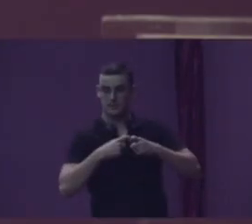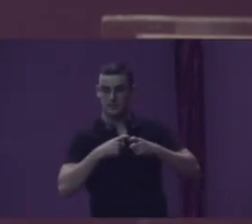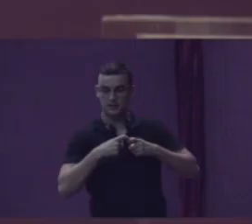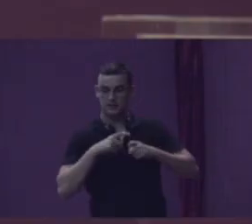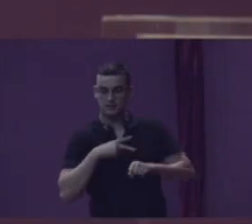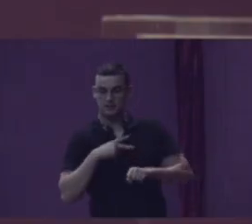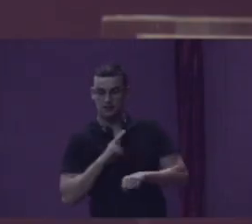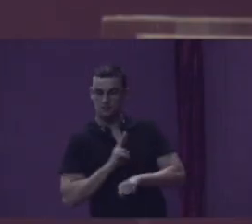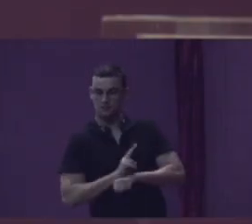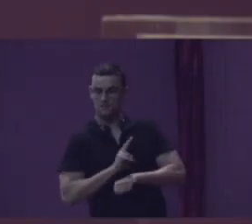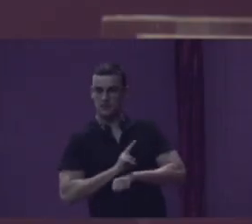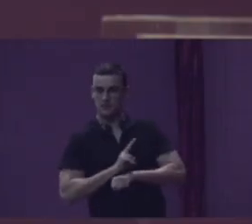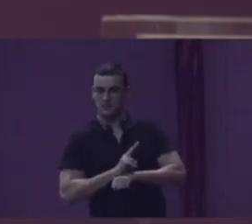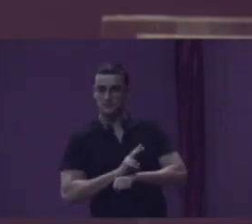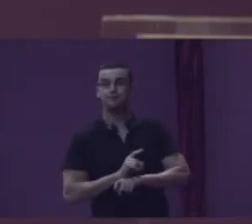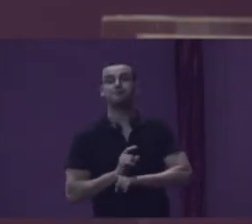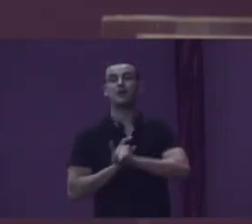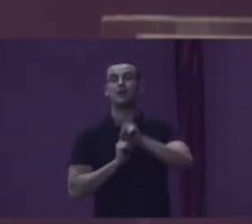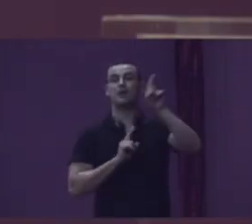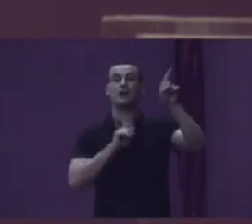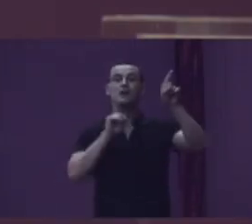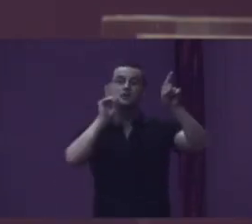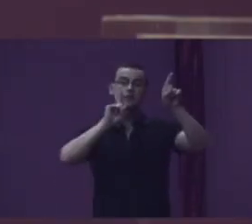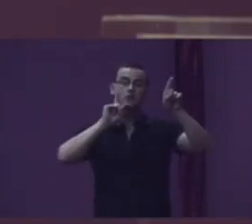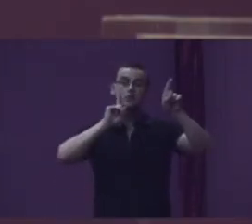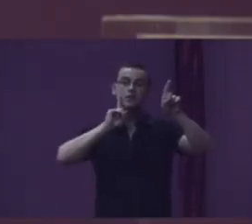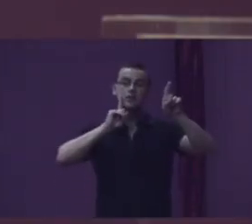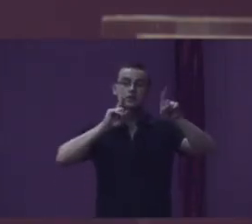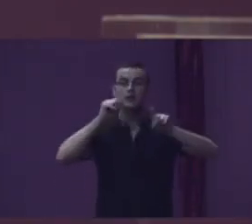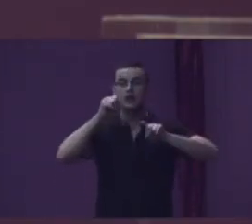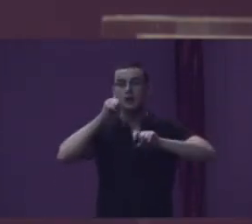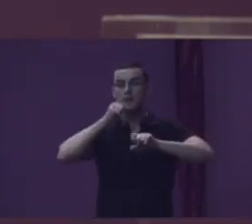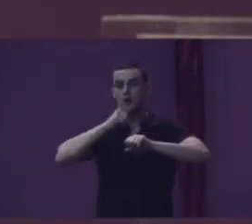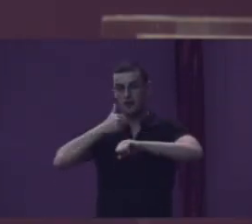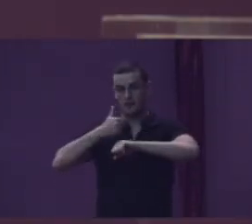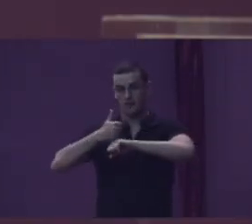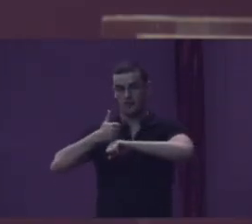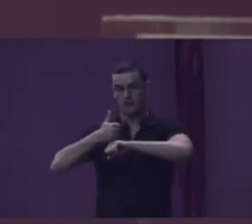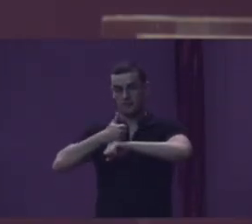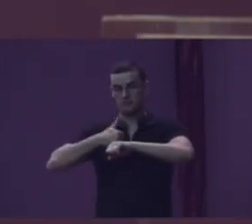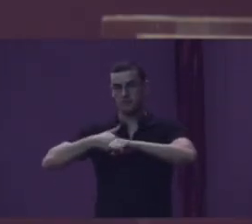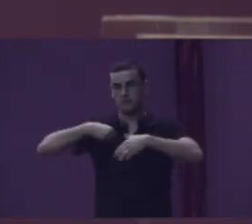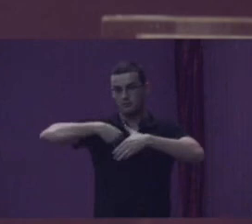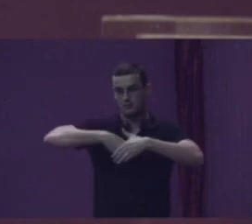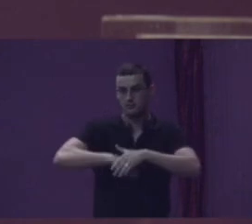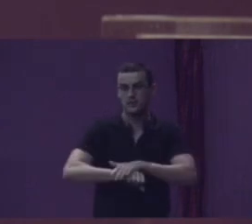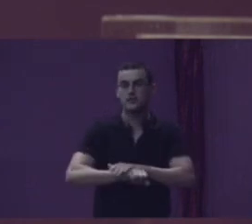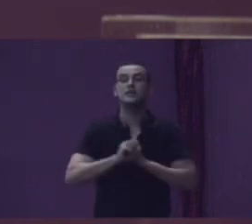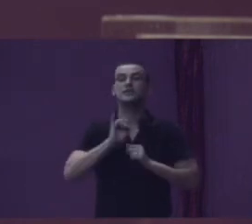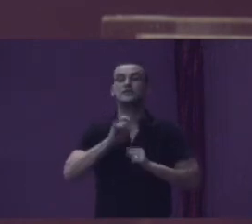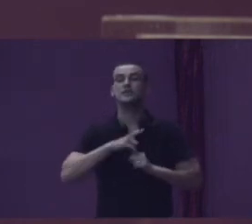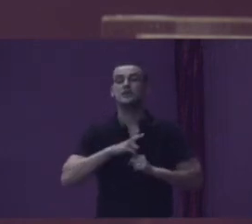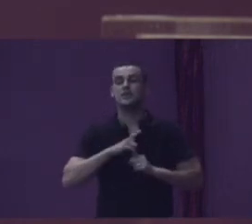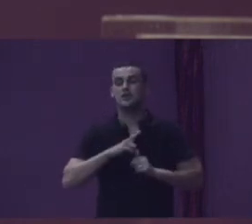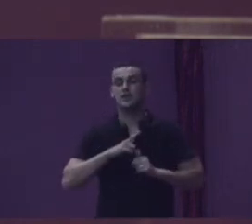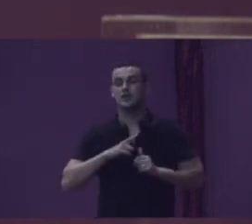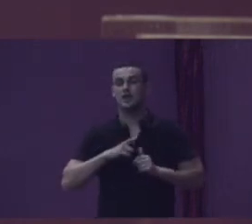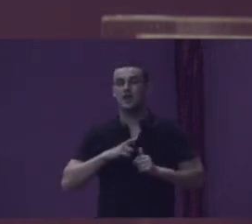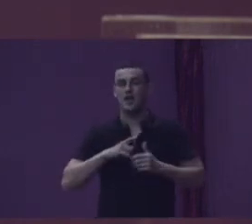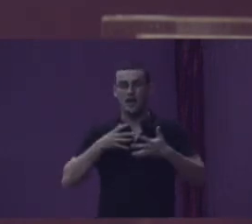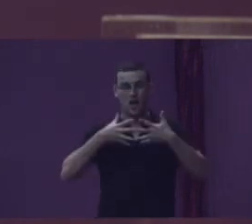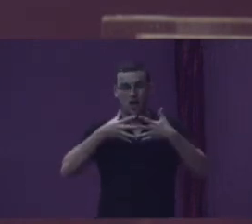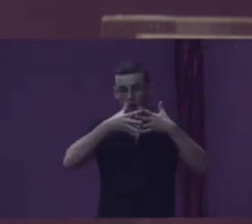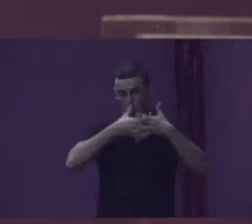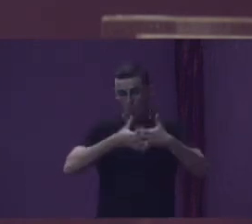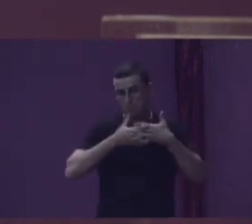obstetras explicam nos Estados Unidos que se a mulher tem complicações, não vai judicar na risco, não vai